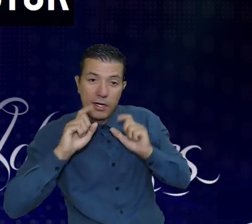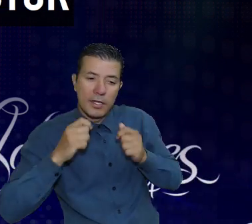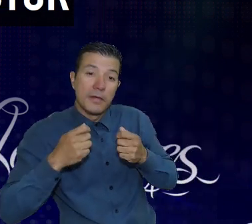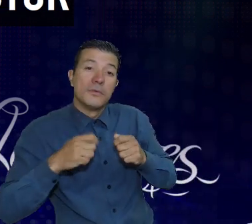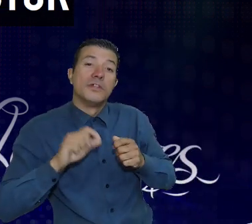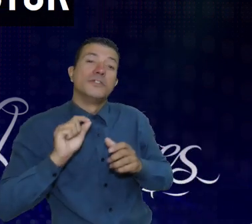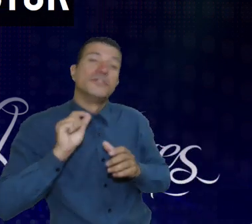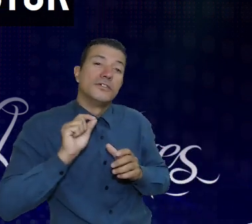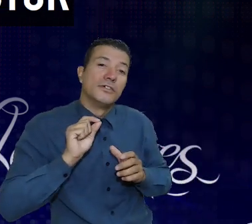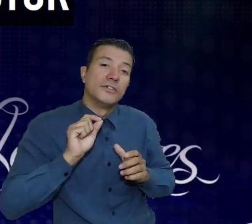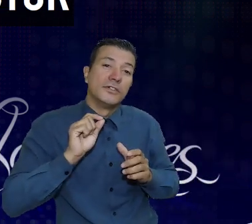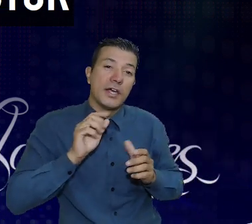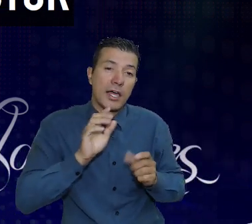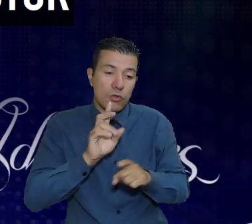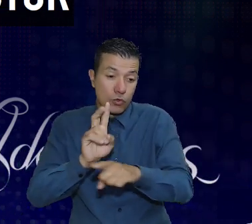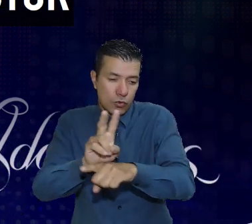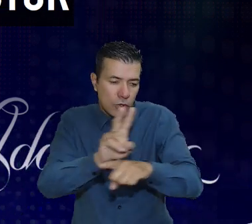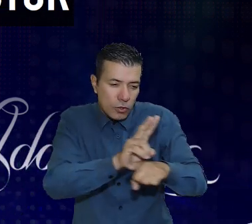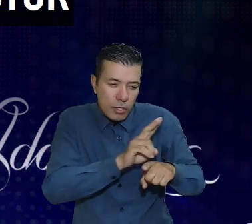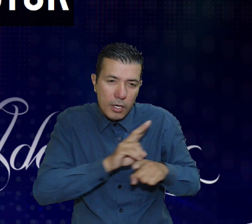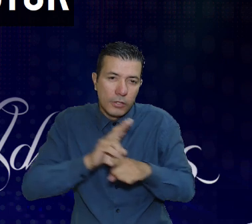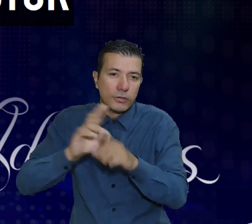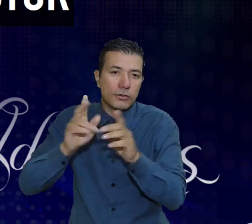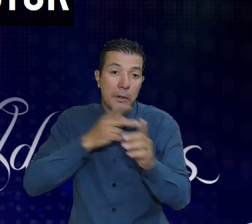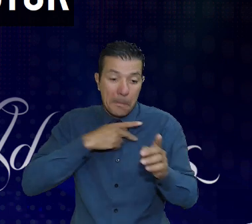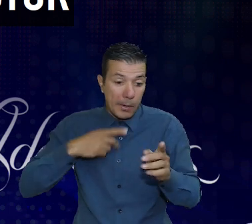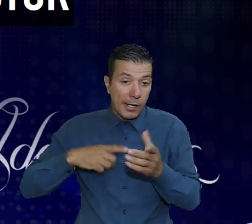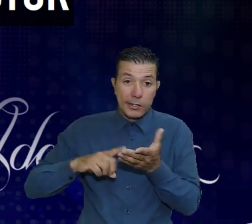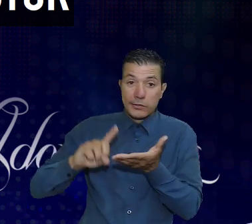precisa do cuidado do